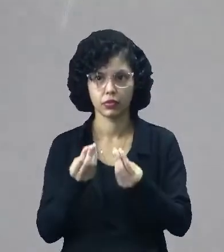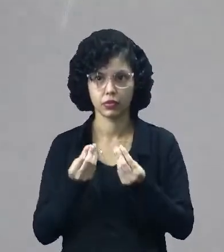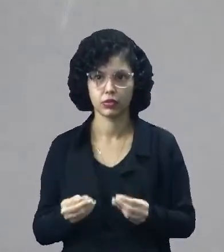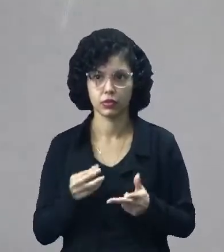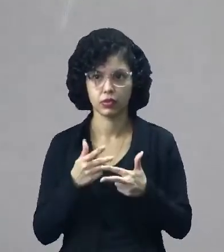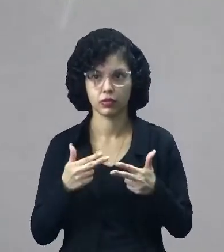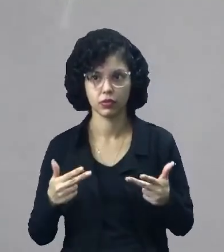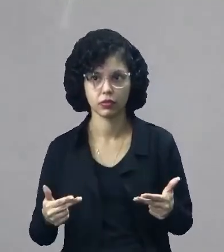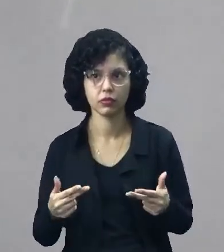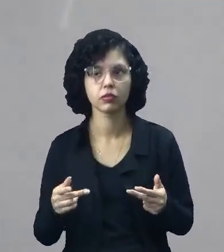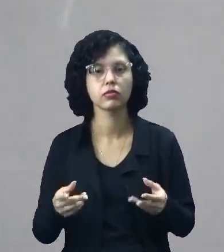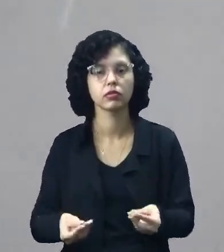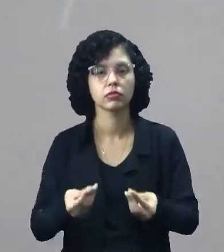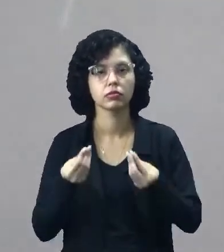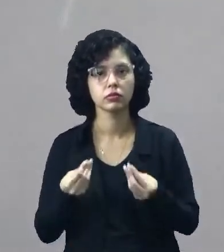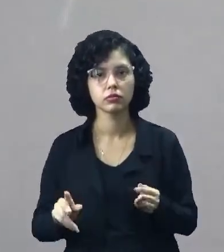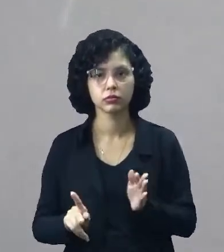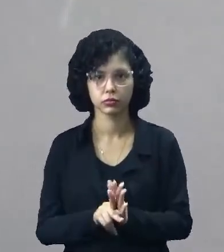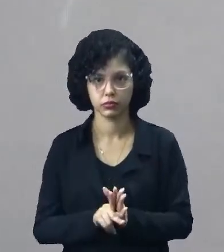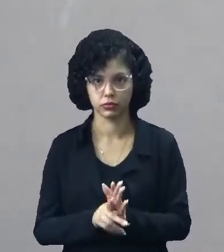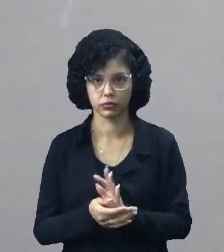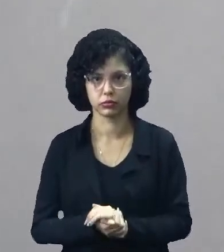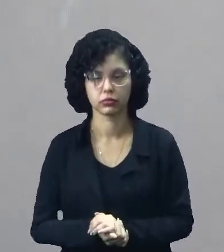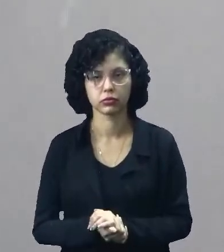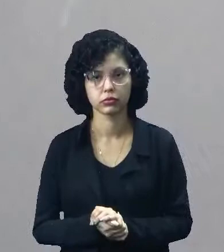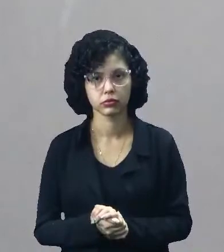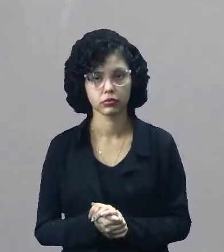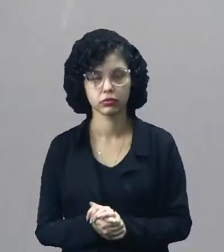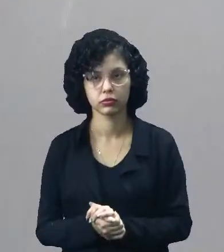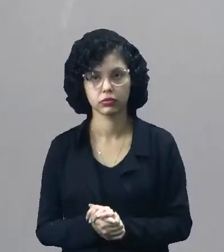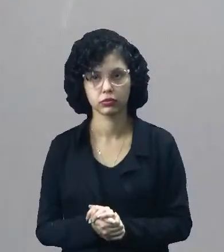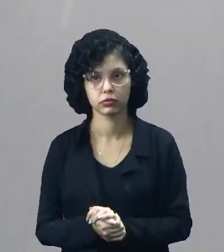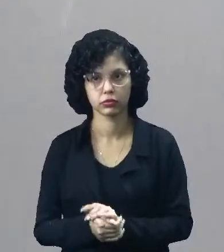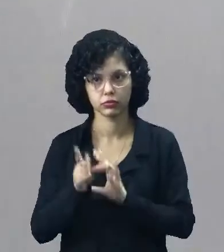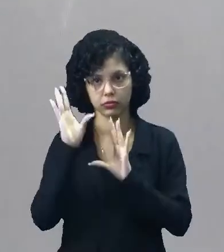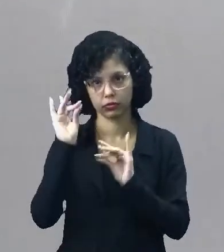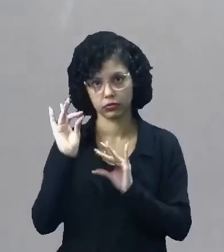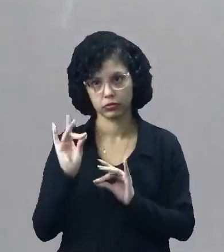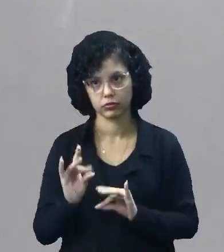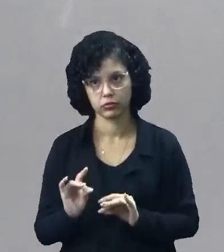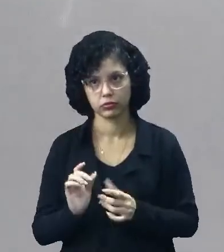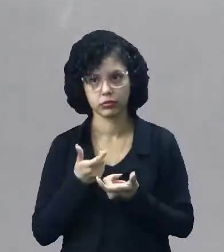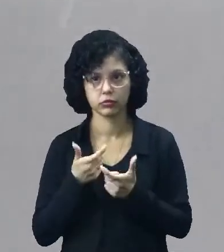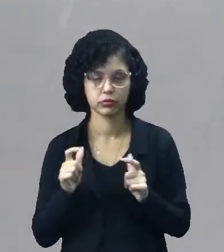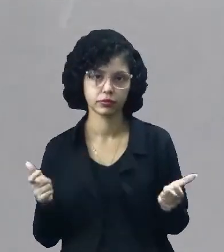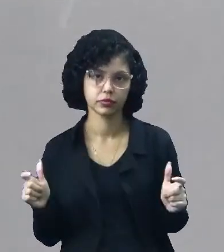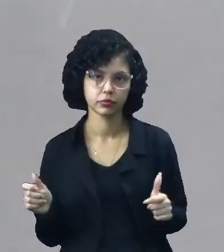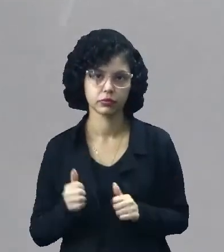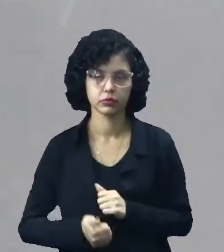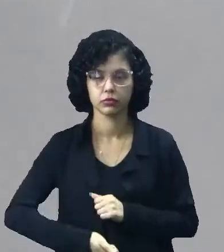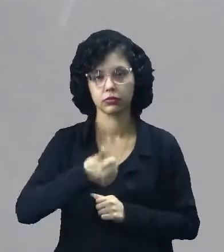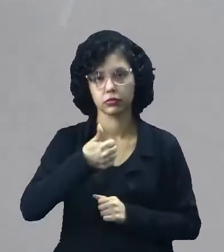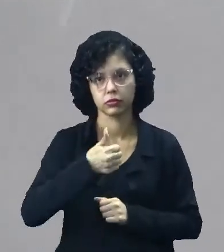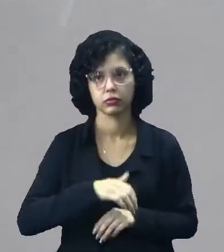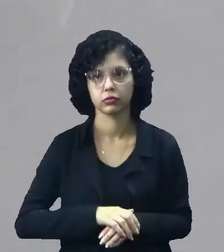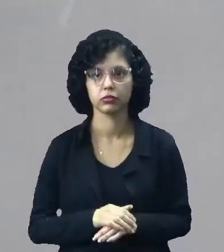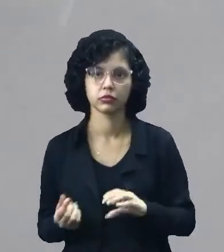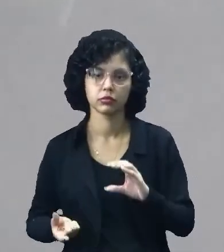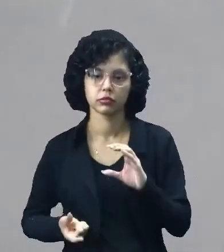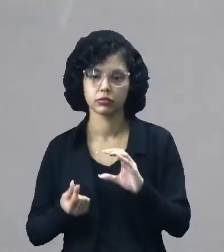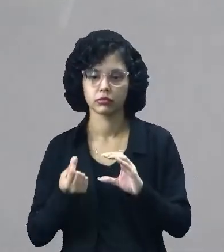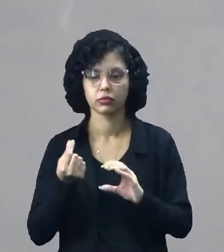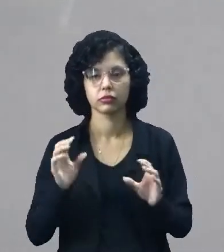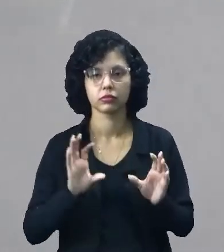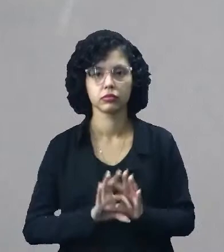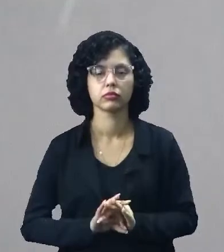coisas que sejam suas. E eu destacaria como a maior vantagem, né, do capitalismo